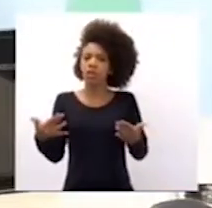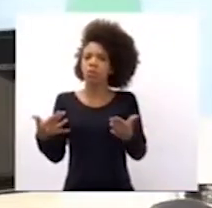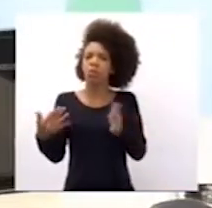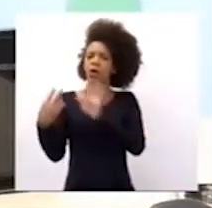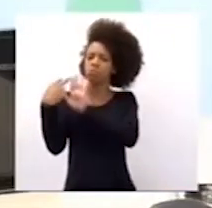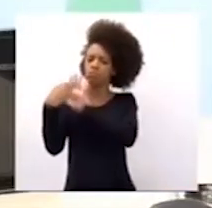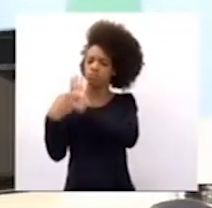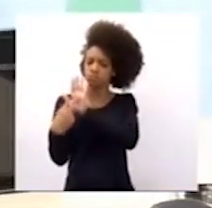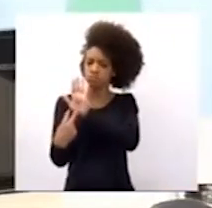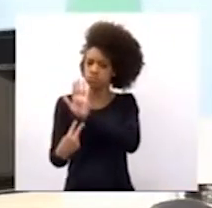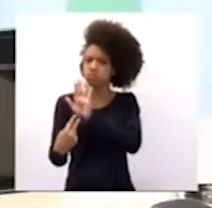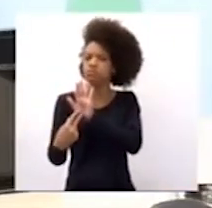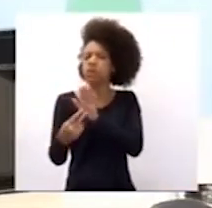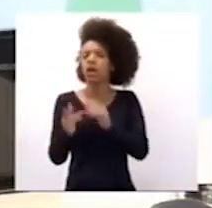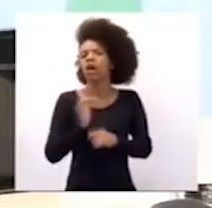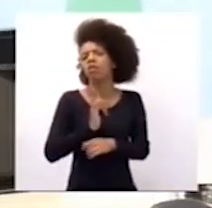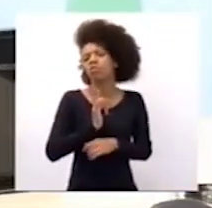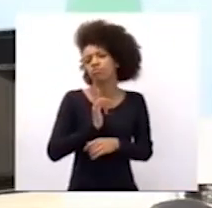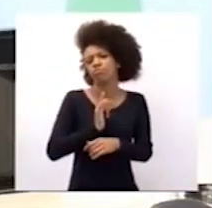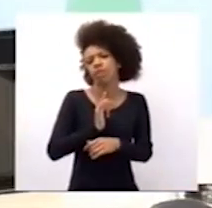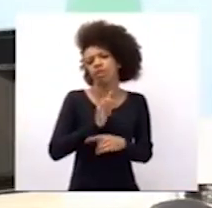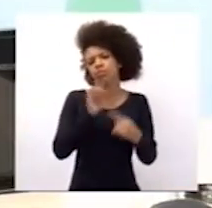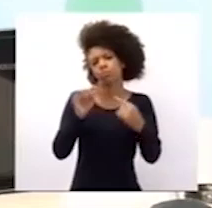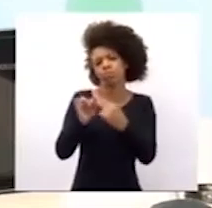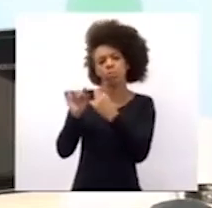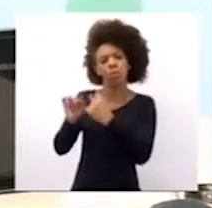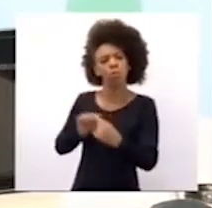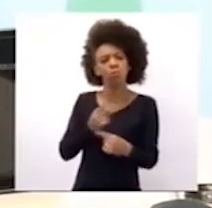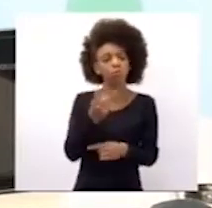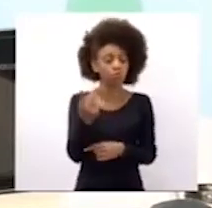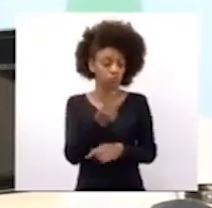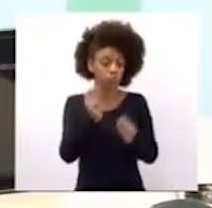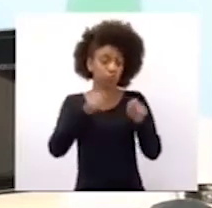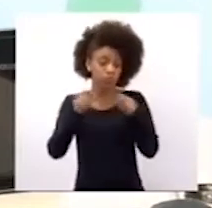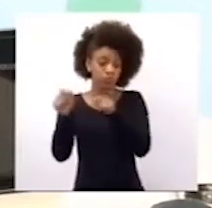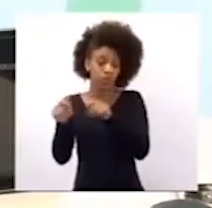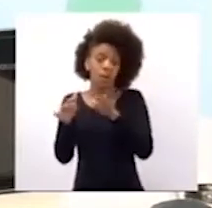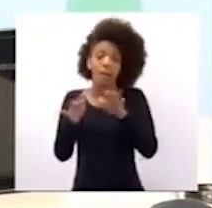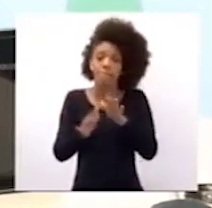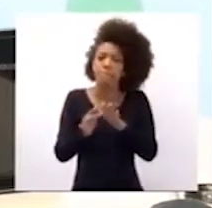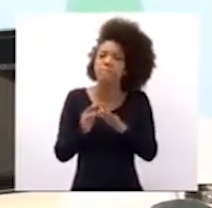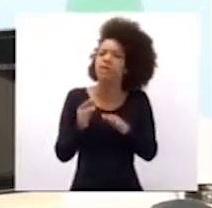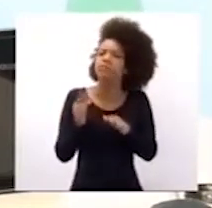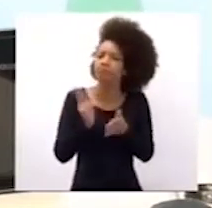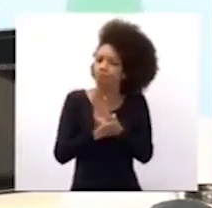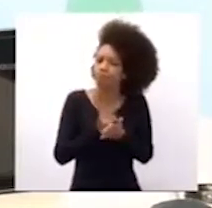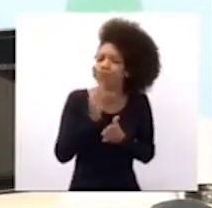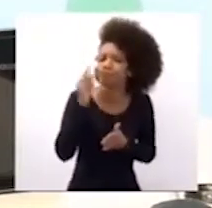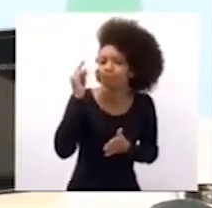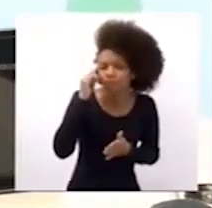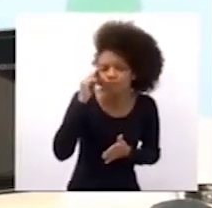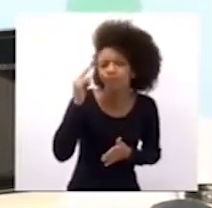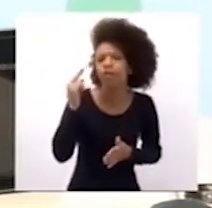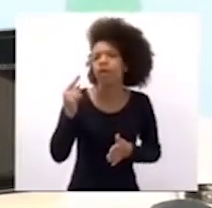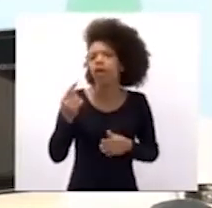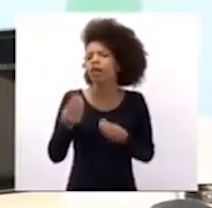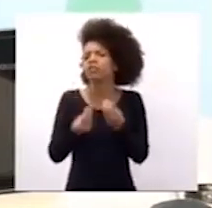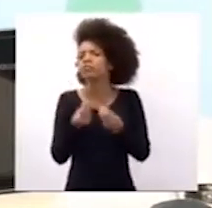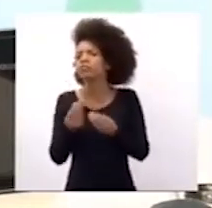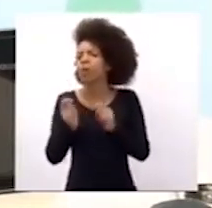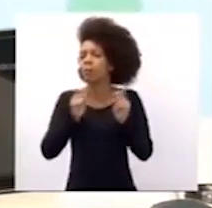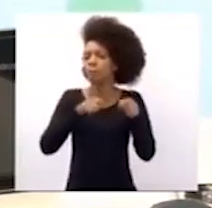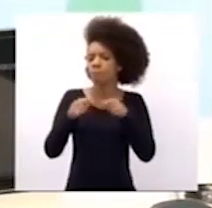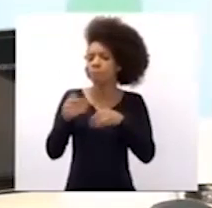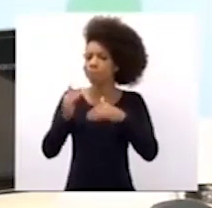tem, assim, como norte, essas duas competências, mas é sempre bom a gente pensar na competência que foi trabalhando anteriormente,